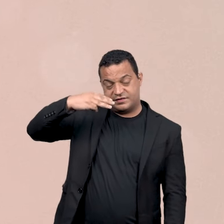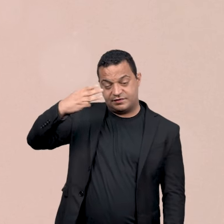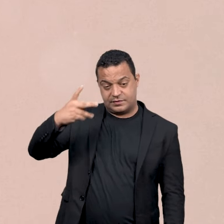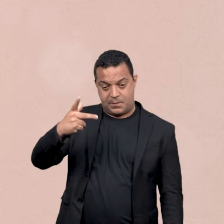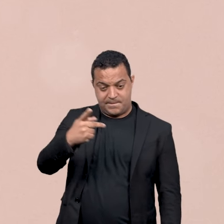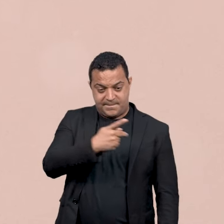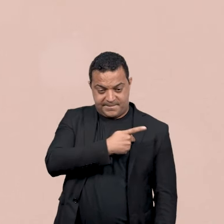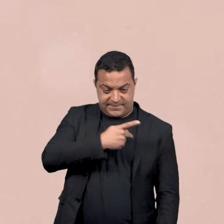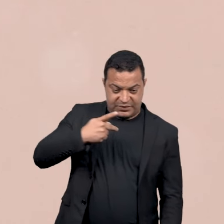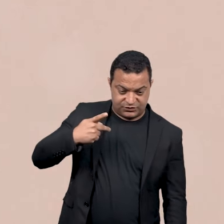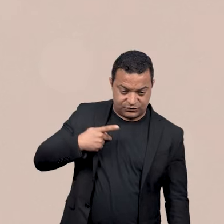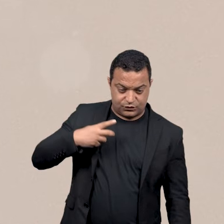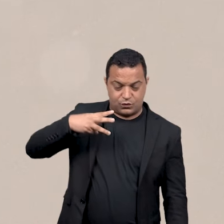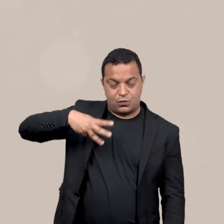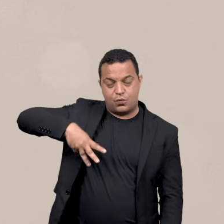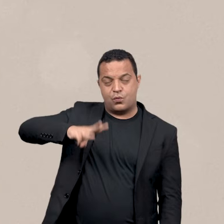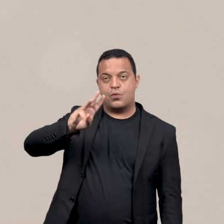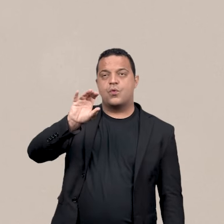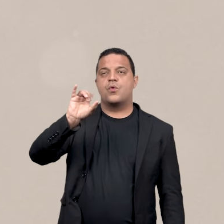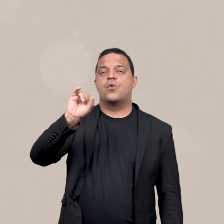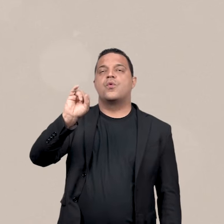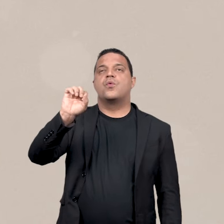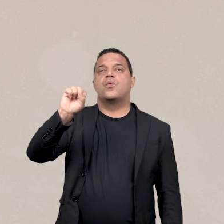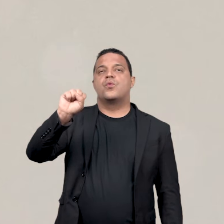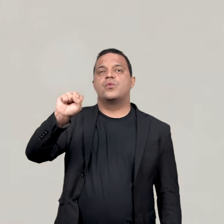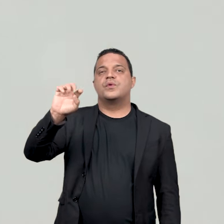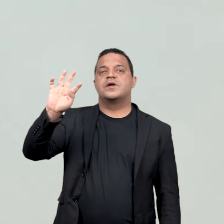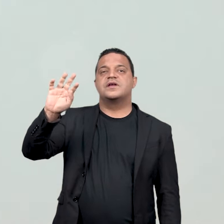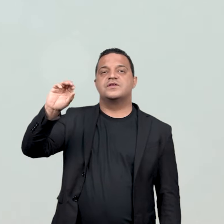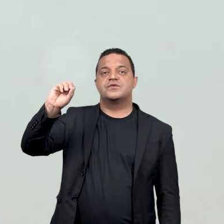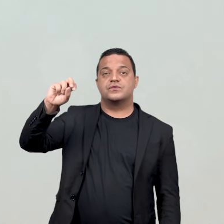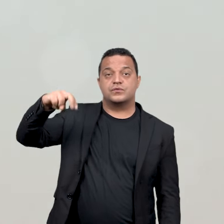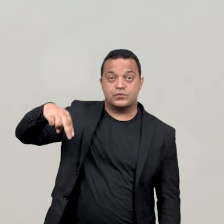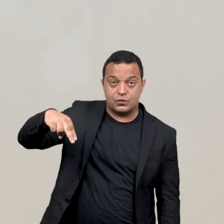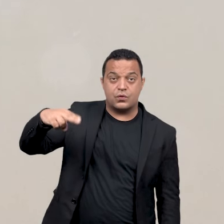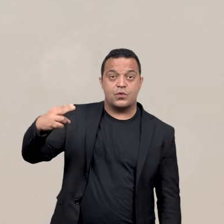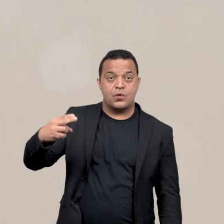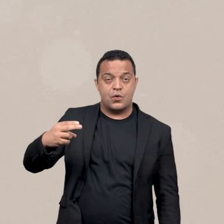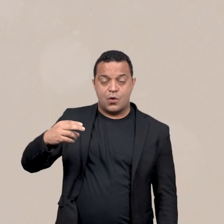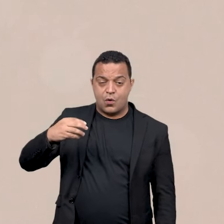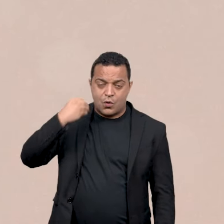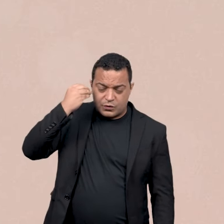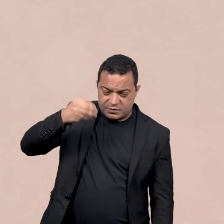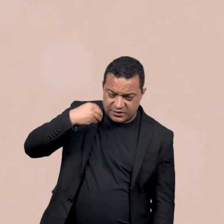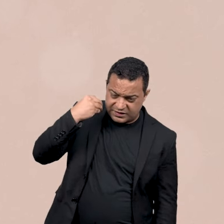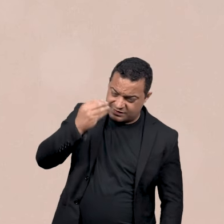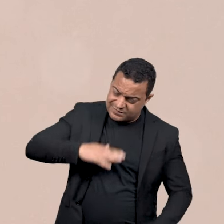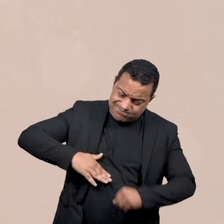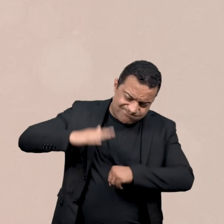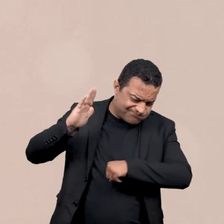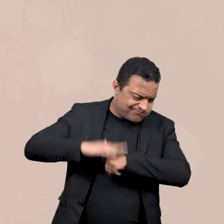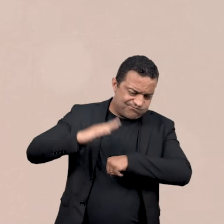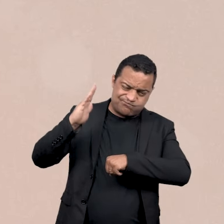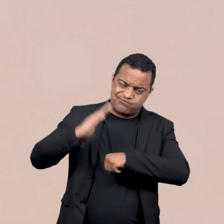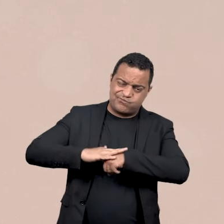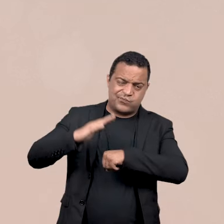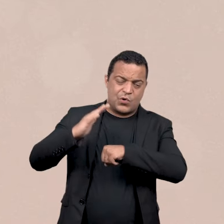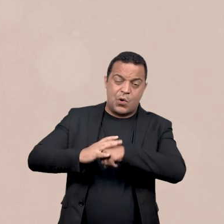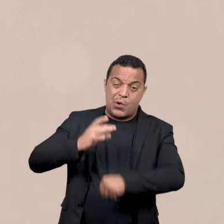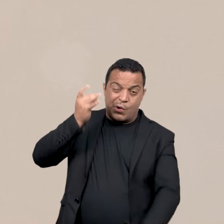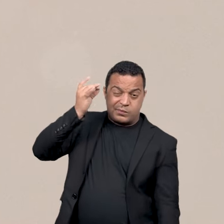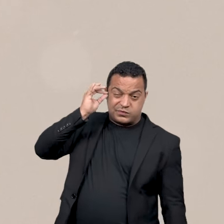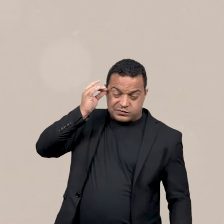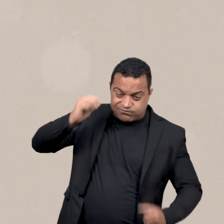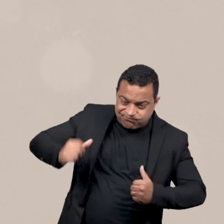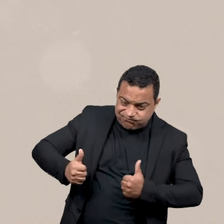Domingos Martins, do ministério do pastor Winston Debs. Esse ano de 2025 foi um ano de grandes experiências, de